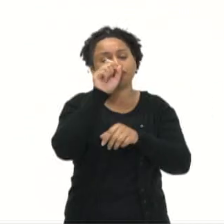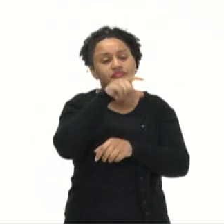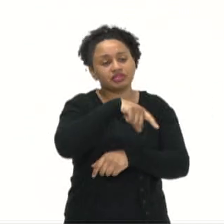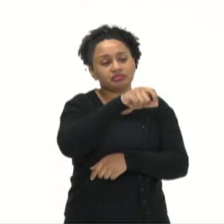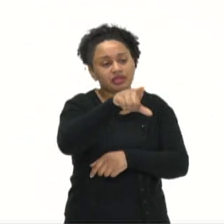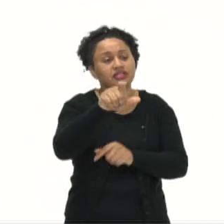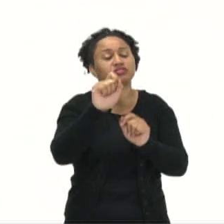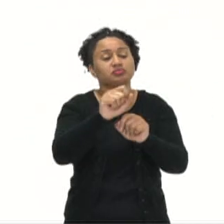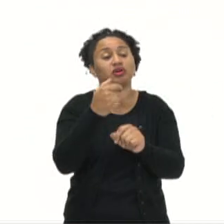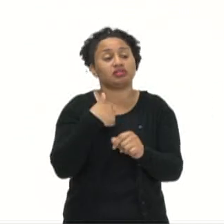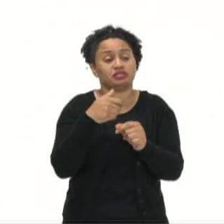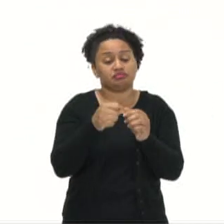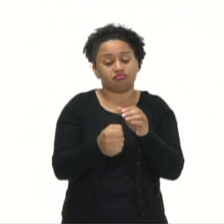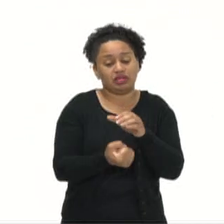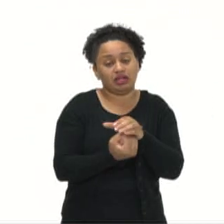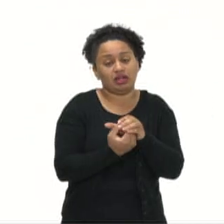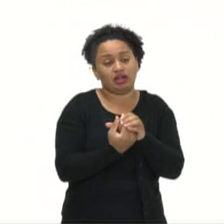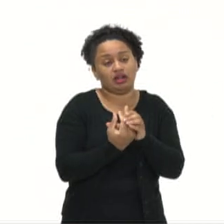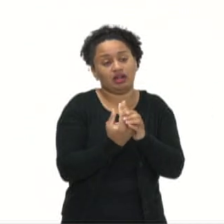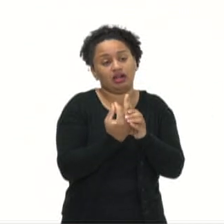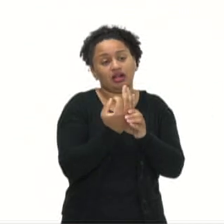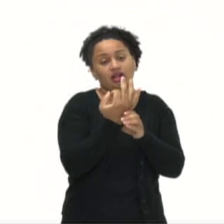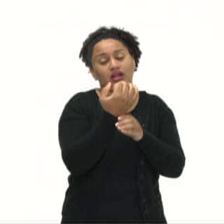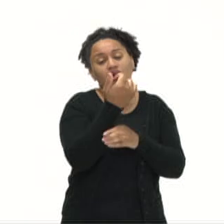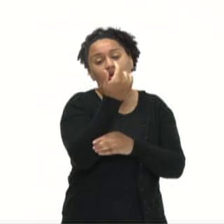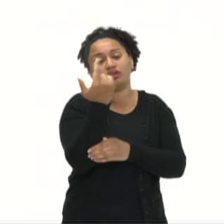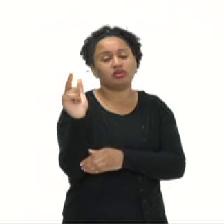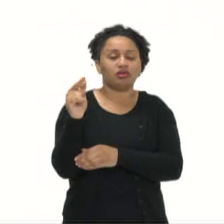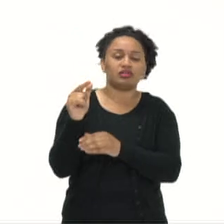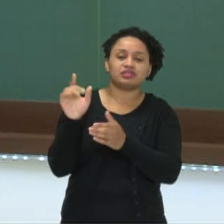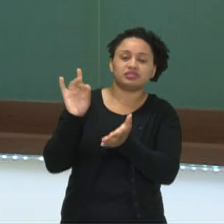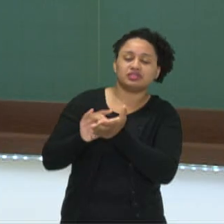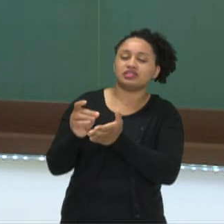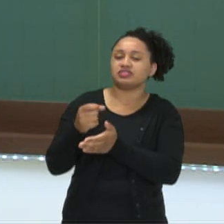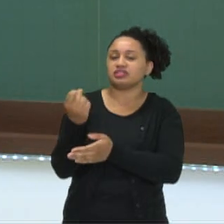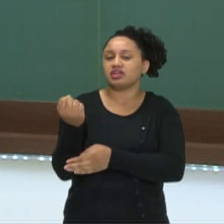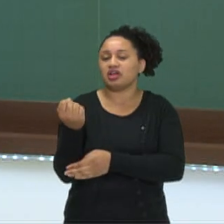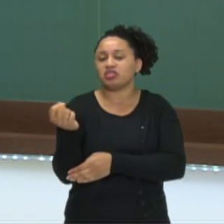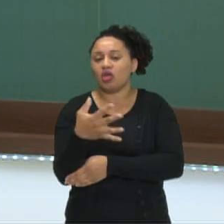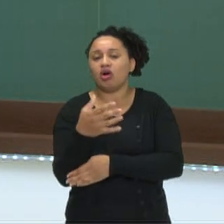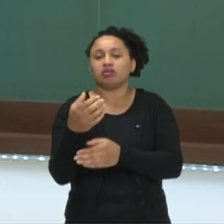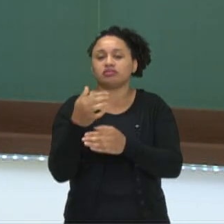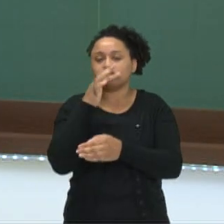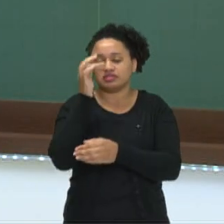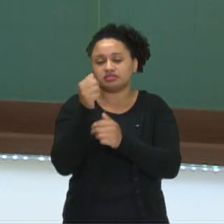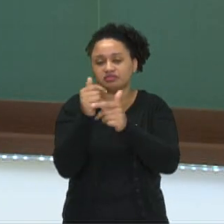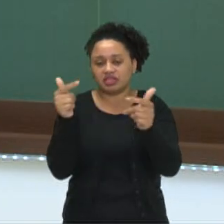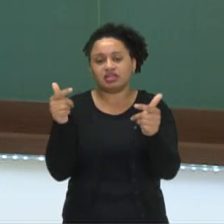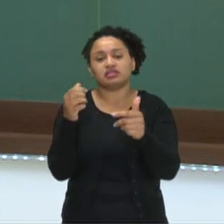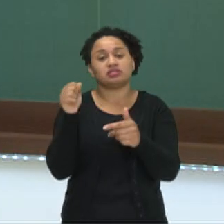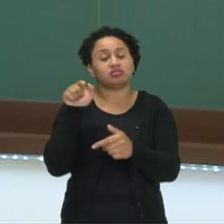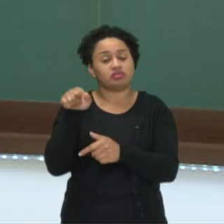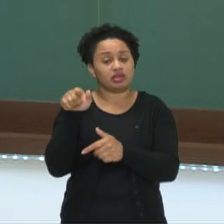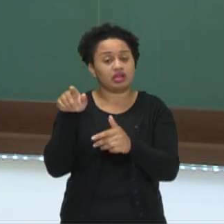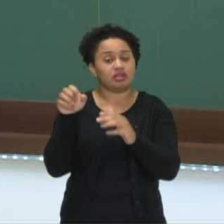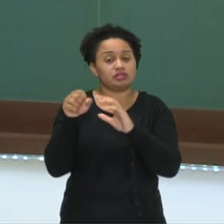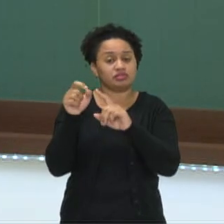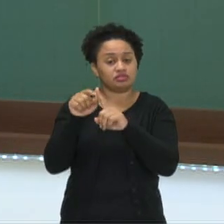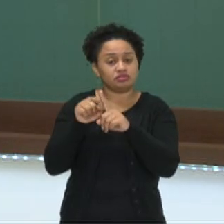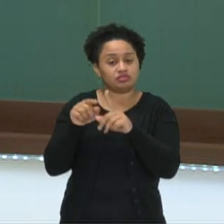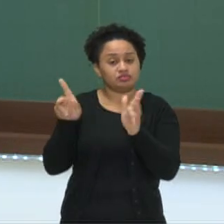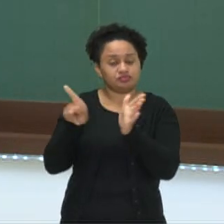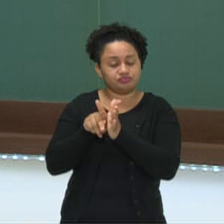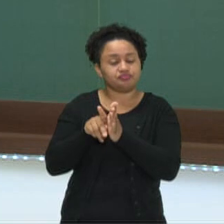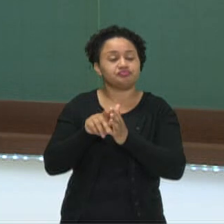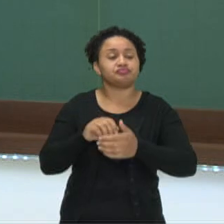e dar origem a outras plantas, novas plantas ou aquela ali mesmo. Então, eles são de grande